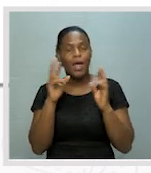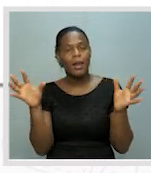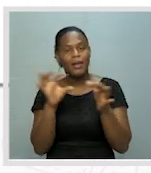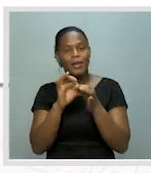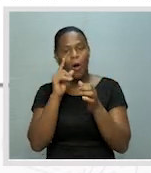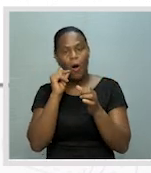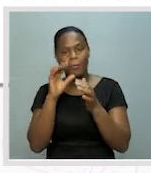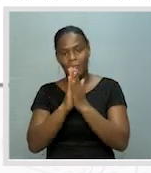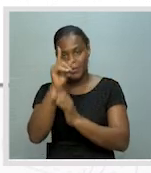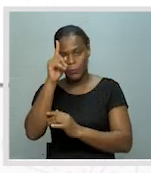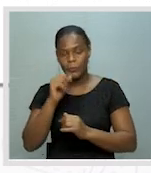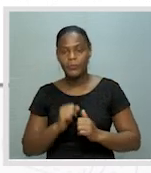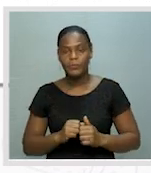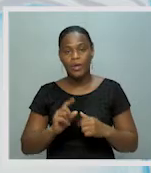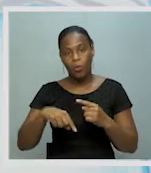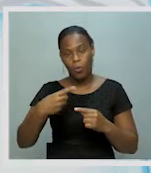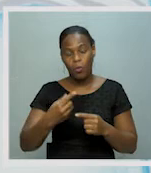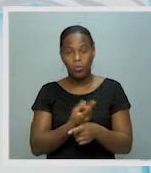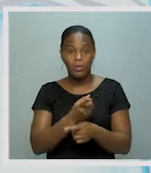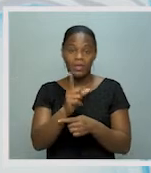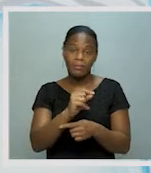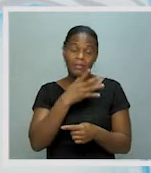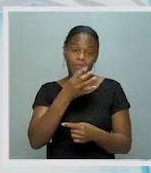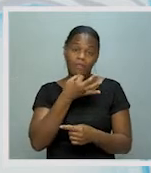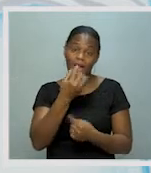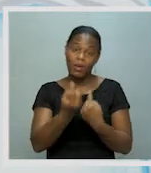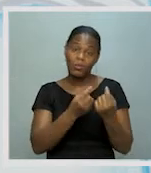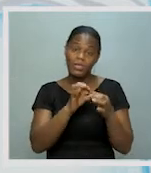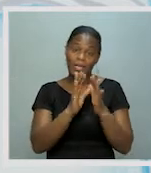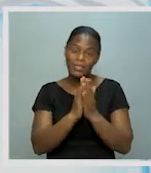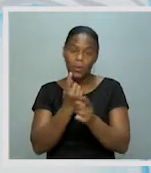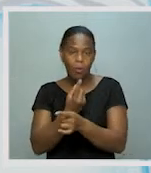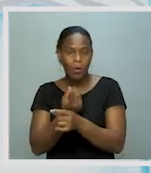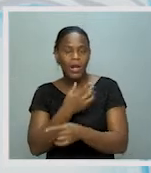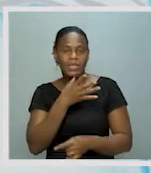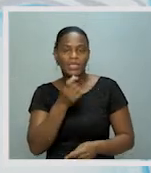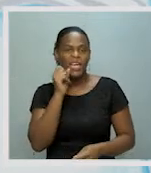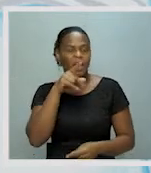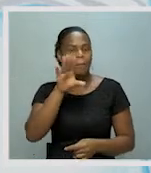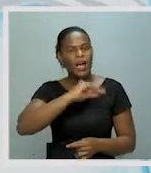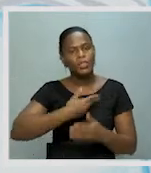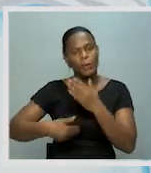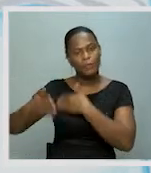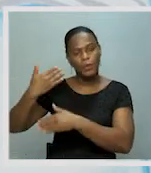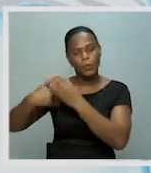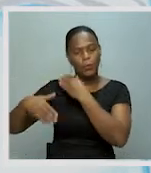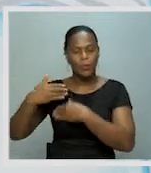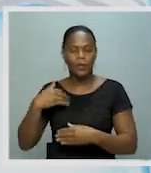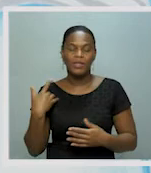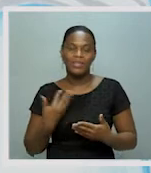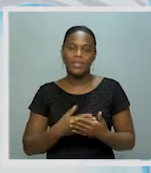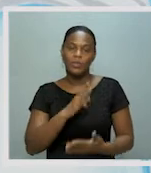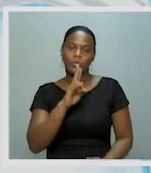o homem ao sagrado. Além disso, nós falamos de algumas religiões que são aquelas consideradas mais